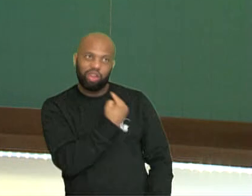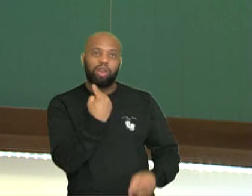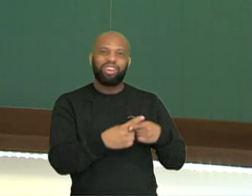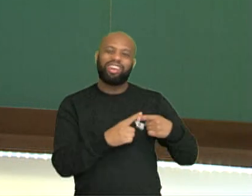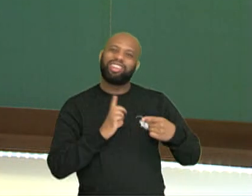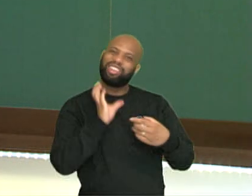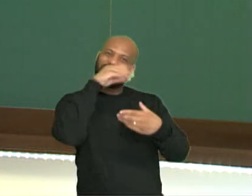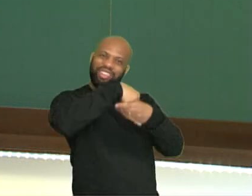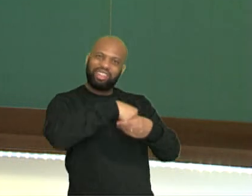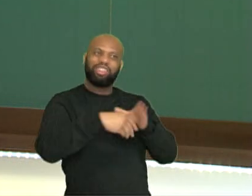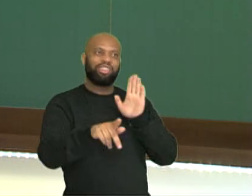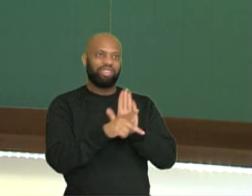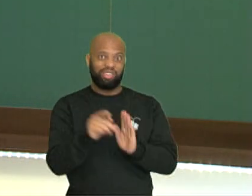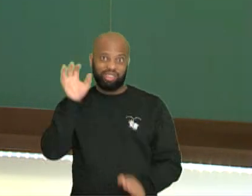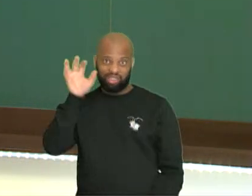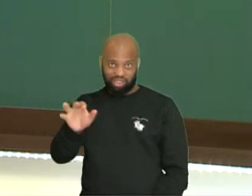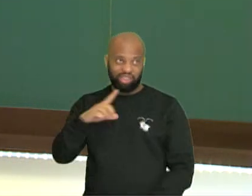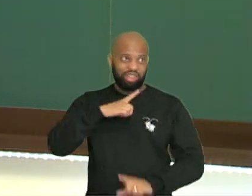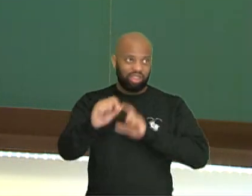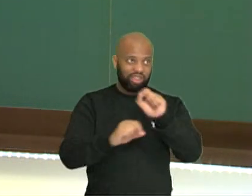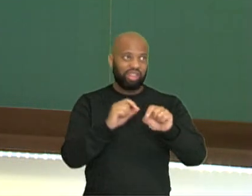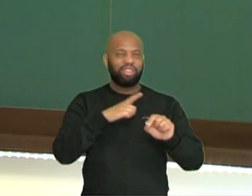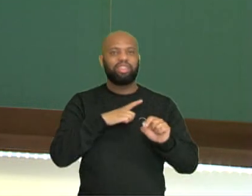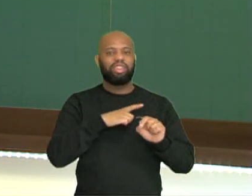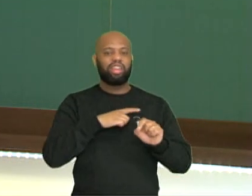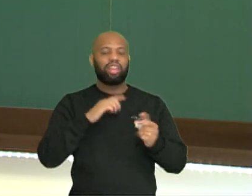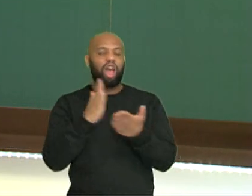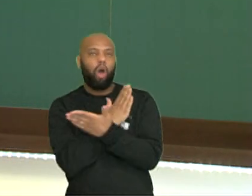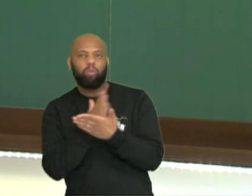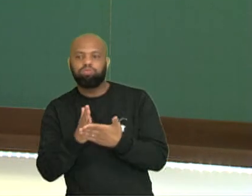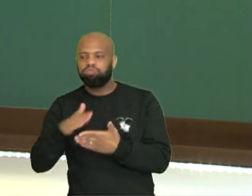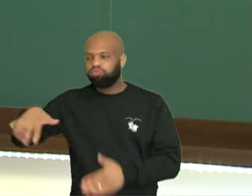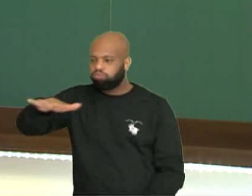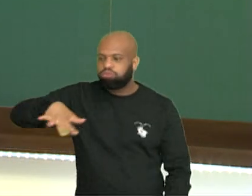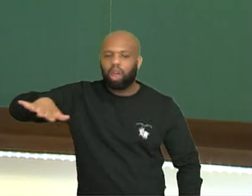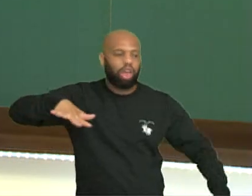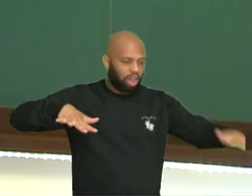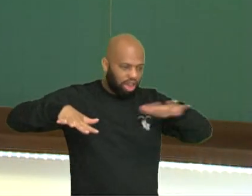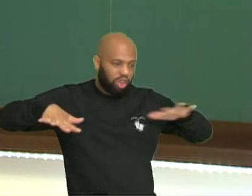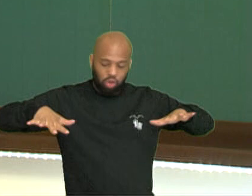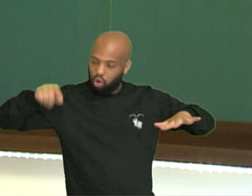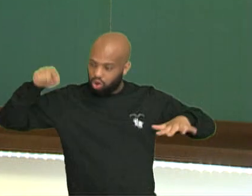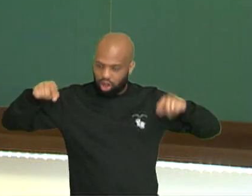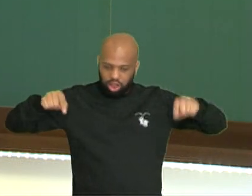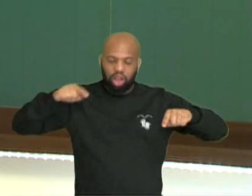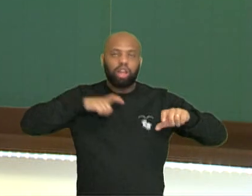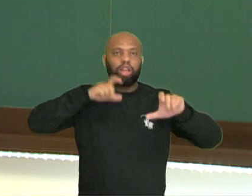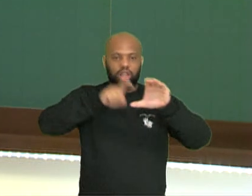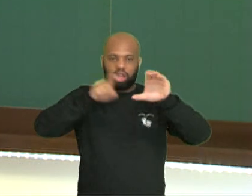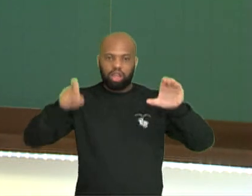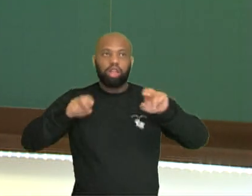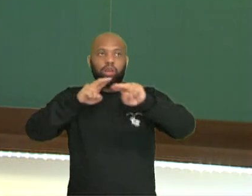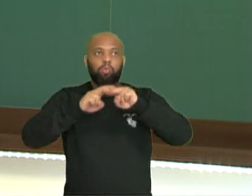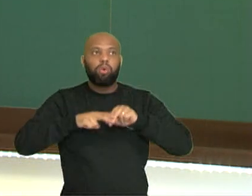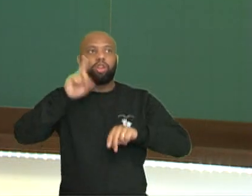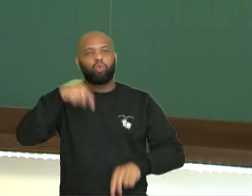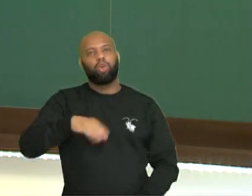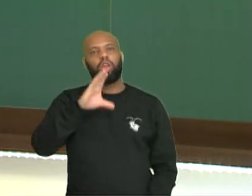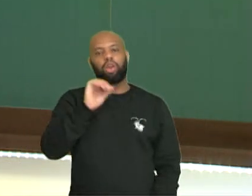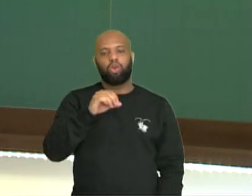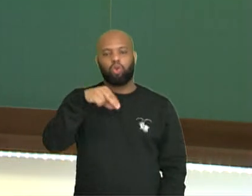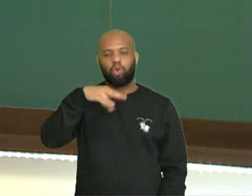organização estadunidense nós temos unidades territoriais e estas têm autonomias, por isso que o nome é